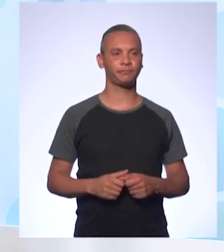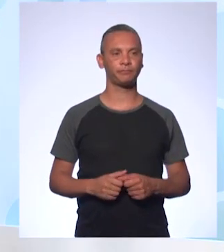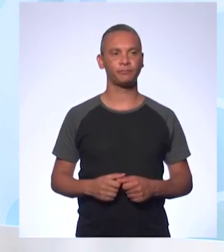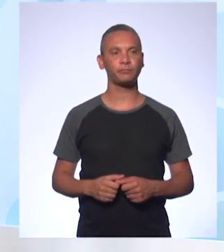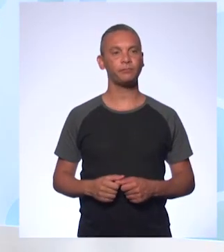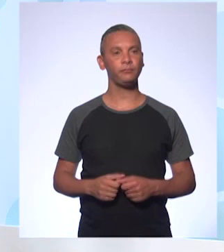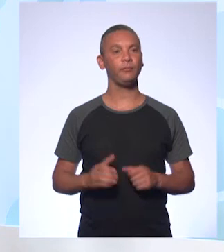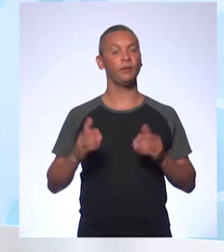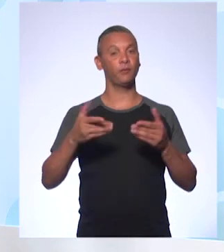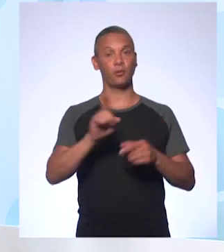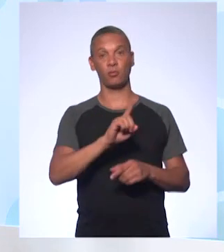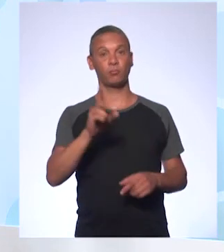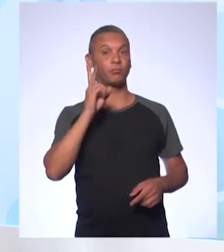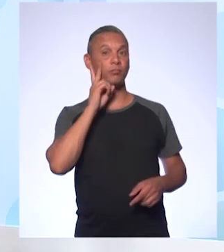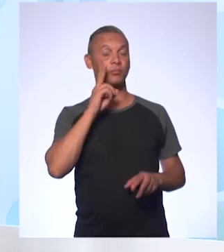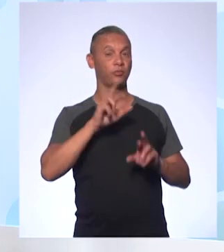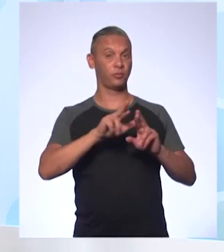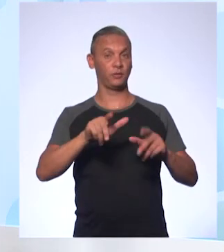O foco não é vinho.